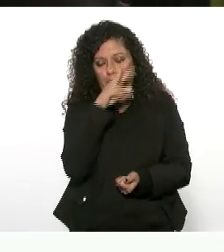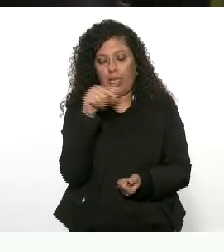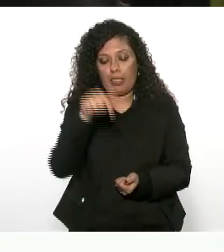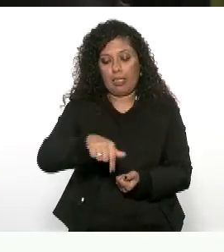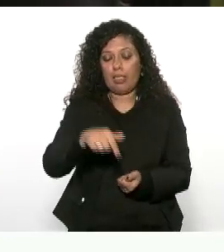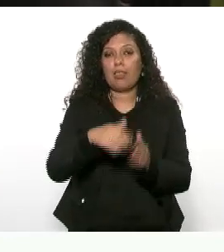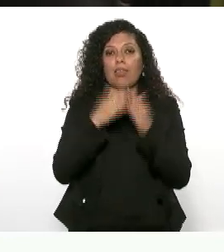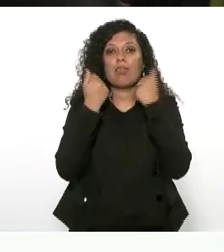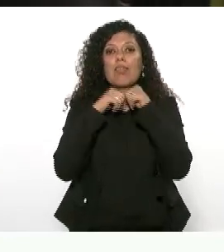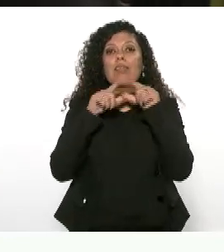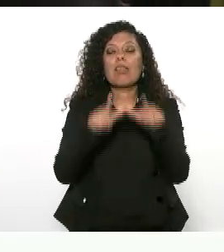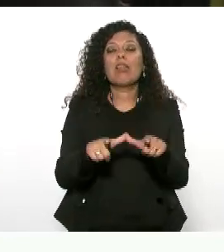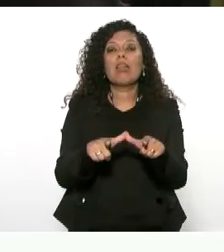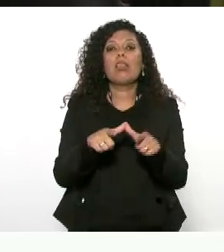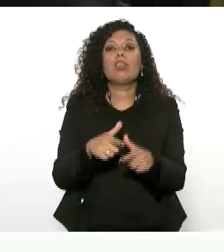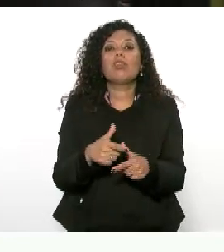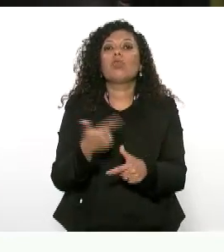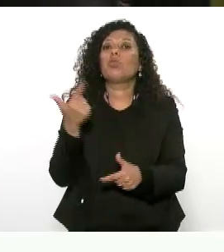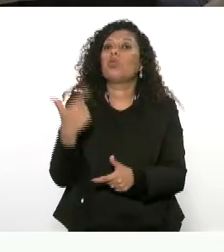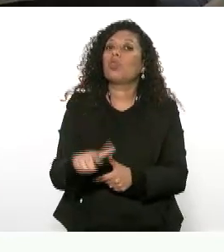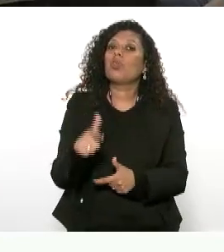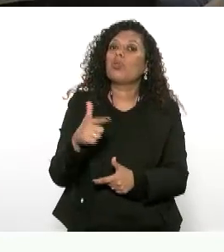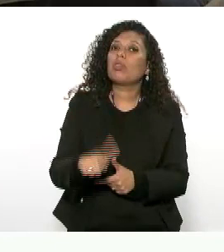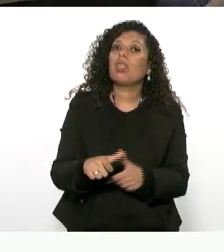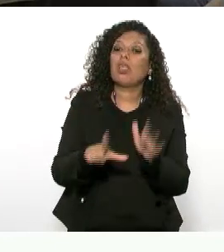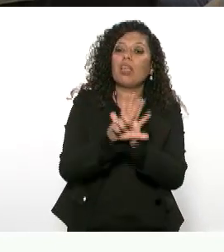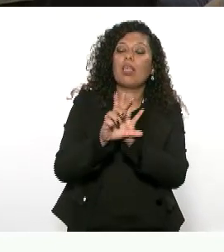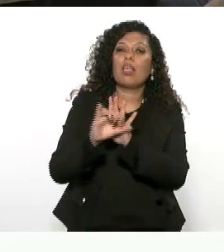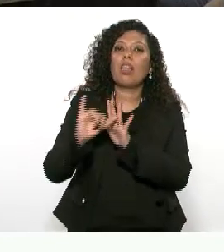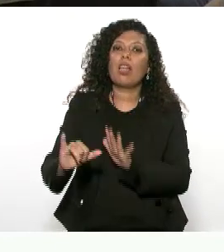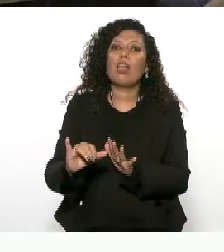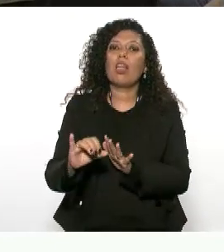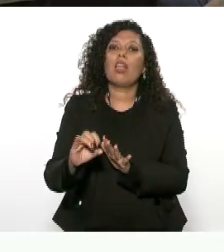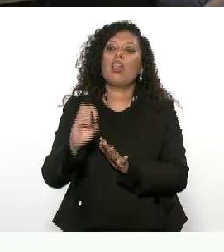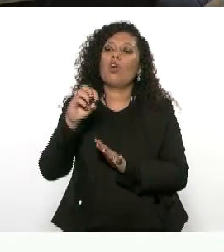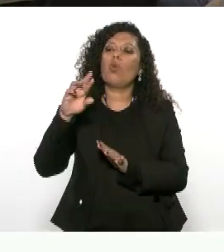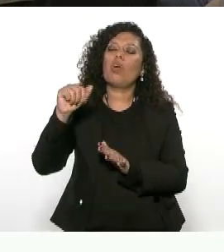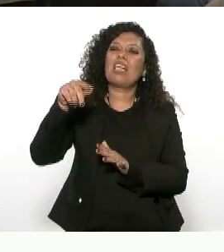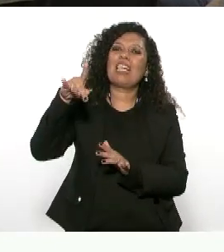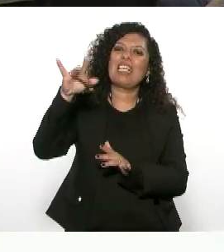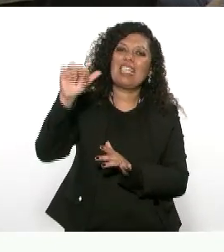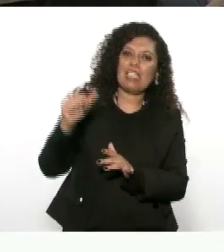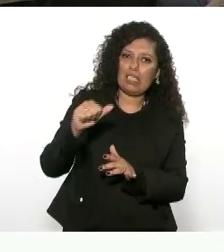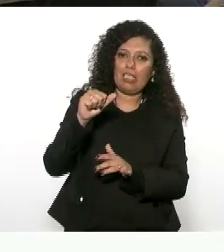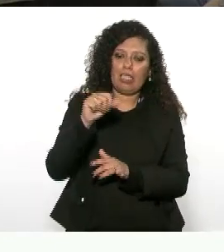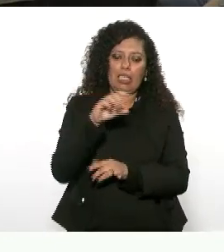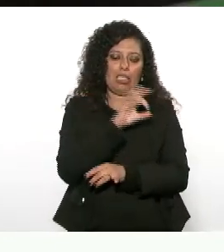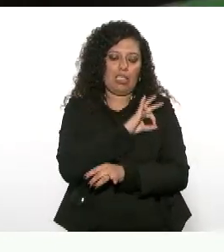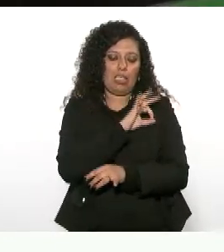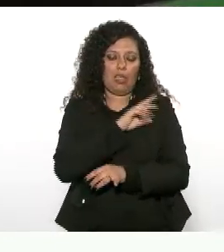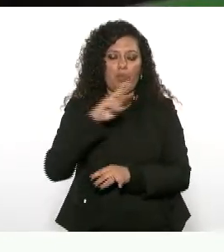esta casa ainda não recebeu a lei orgânica da Polícia Civil, né?